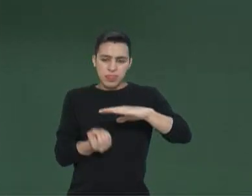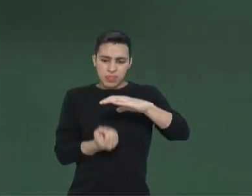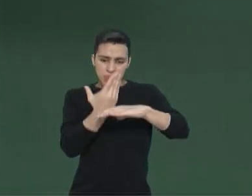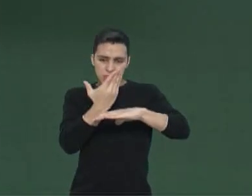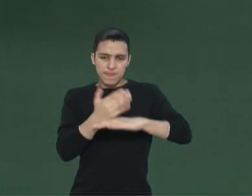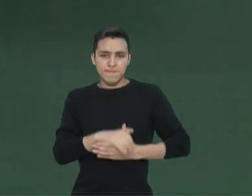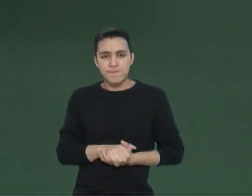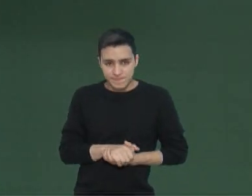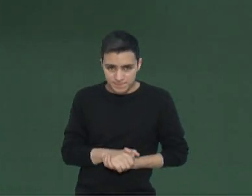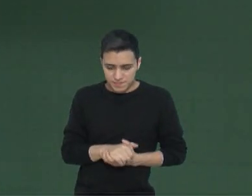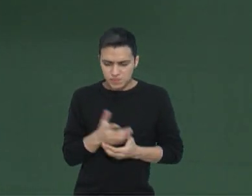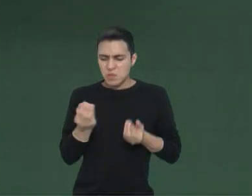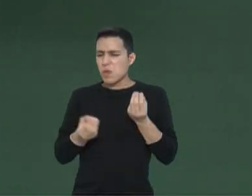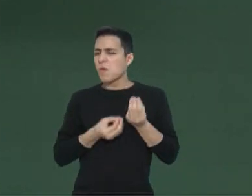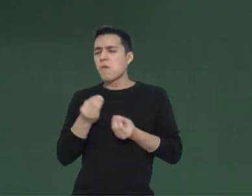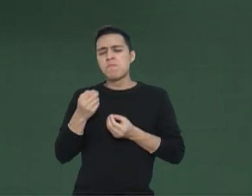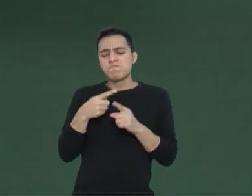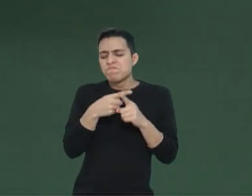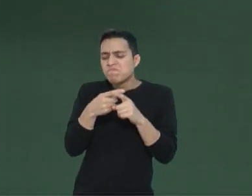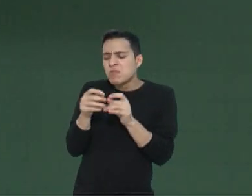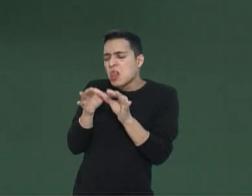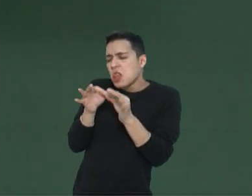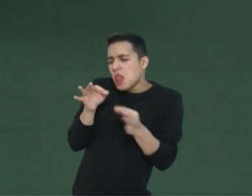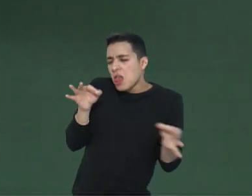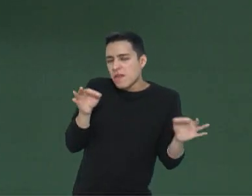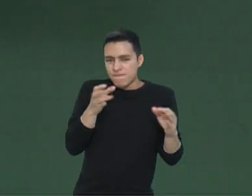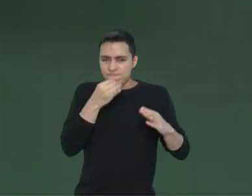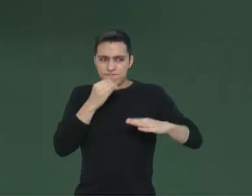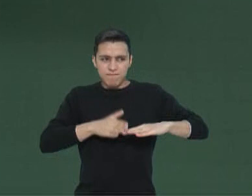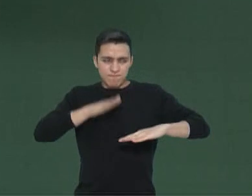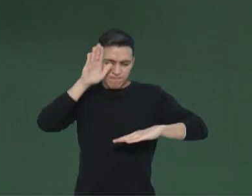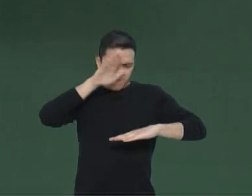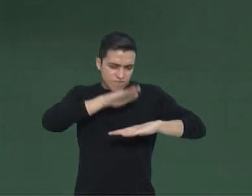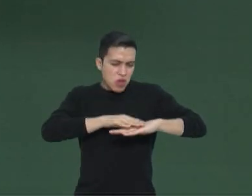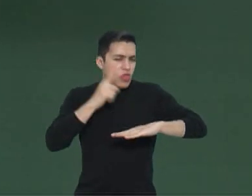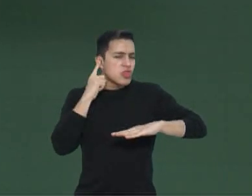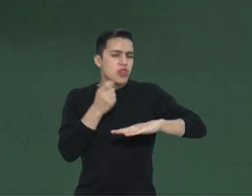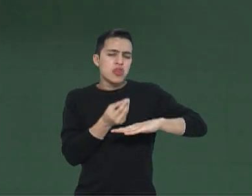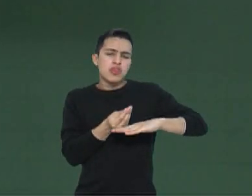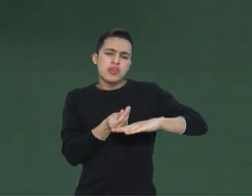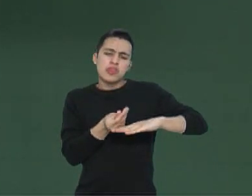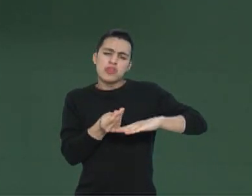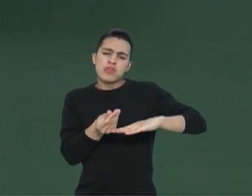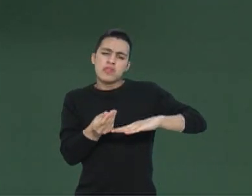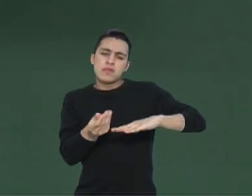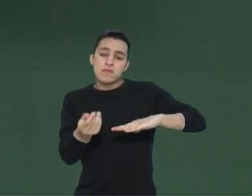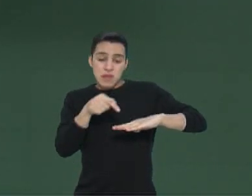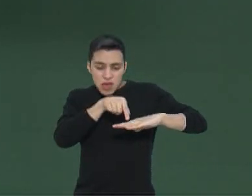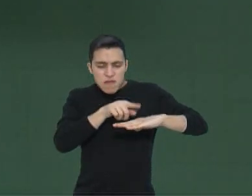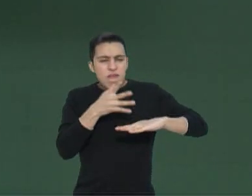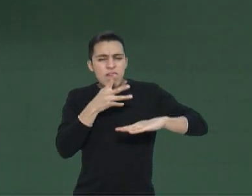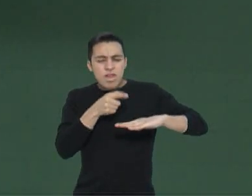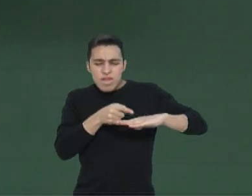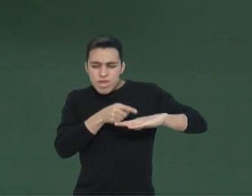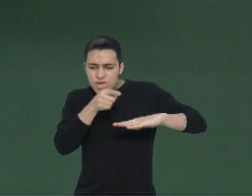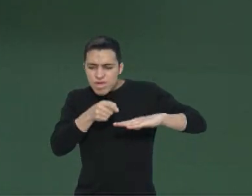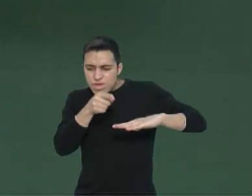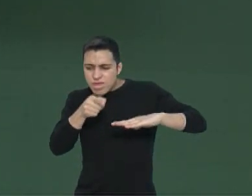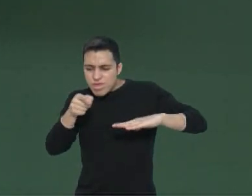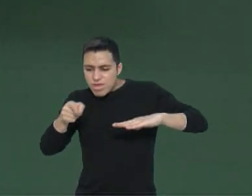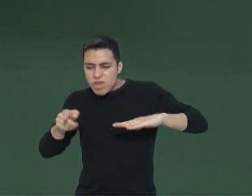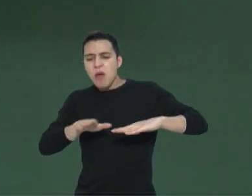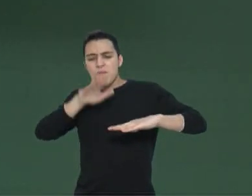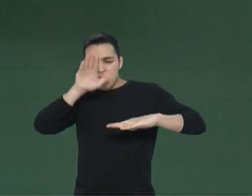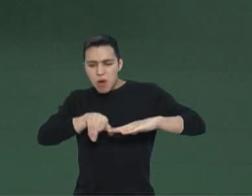Temos também o prolongamento da nota, então eu bati a mão no tambor, ela fez um som e ela esse som continuou na próxima